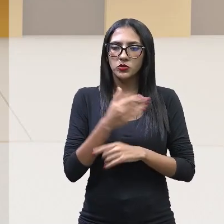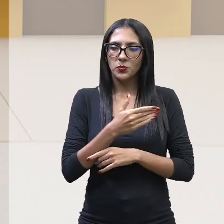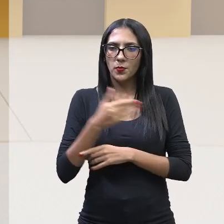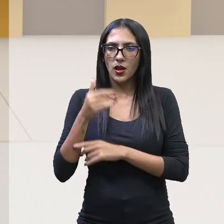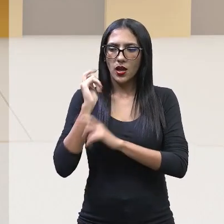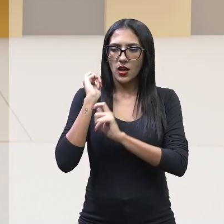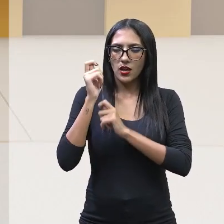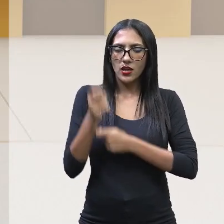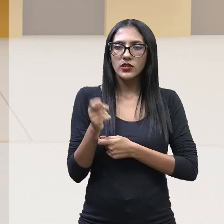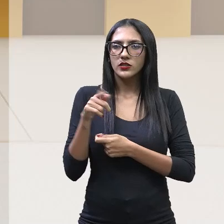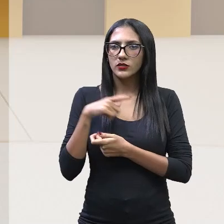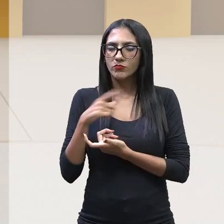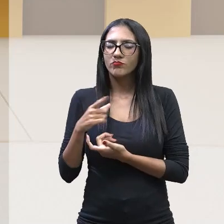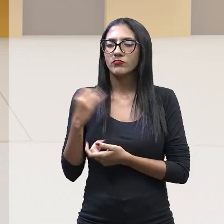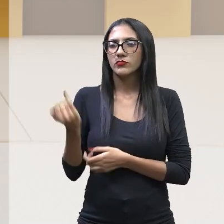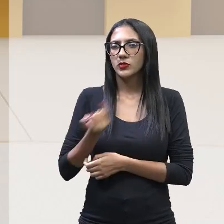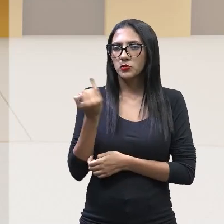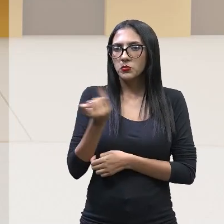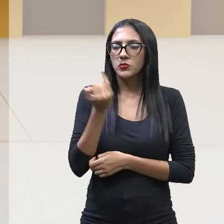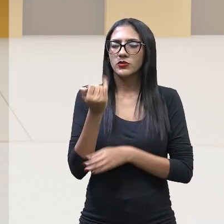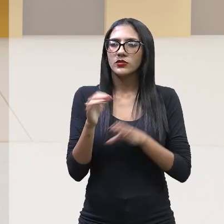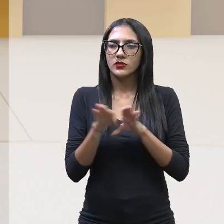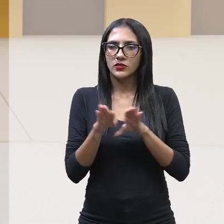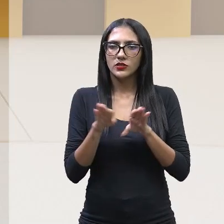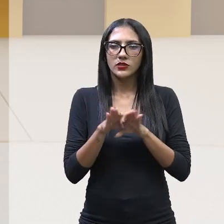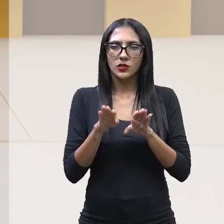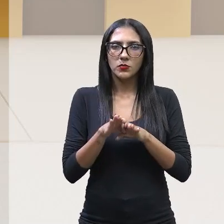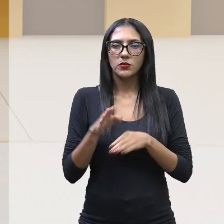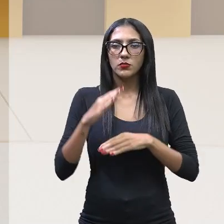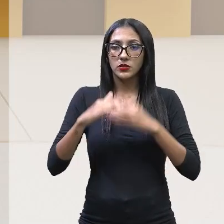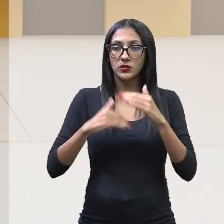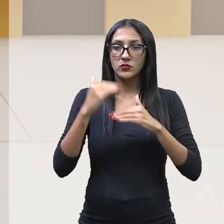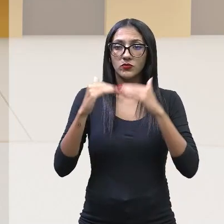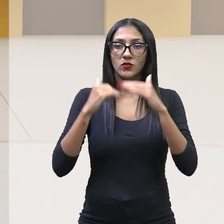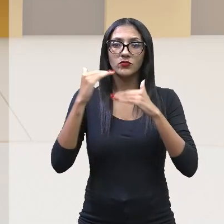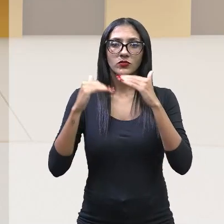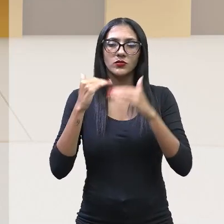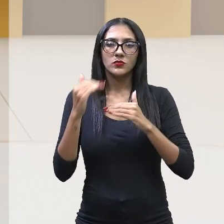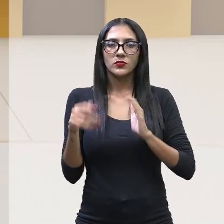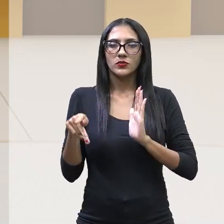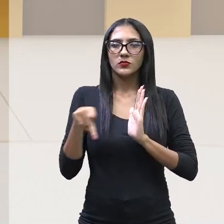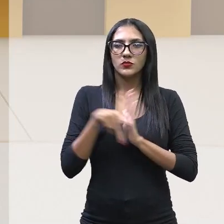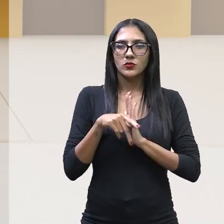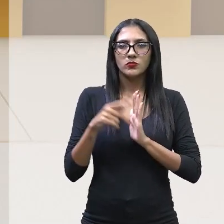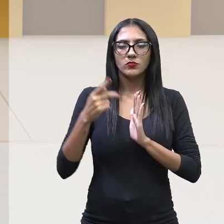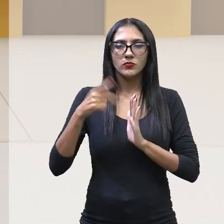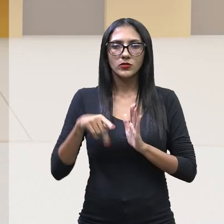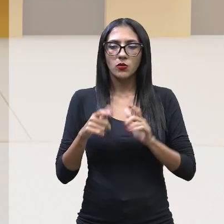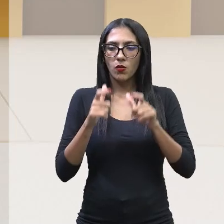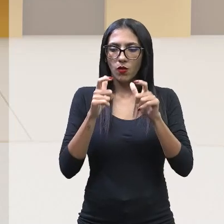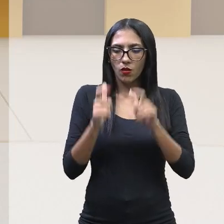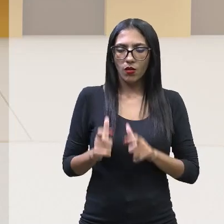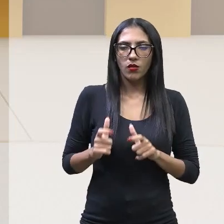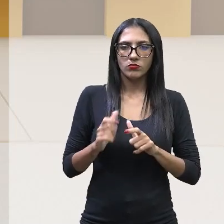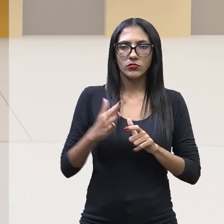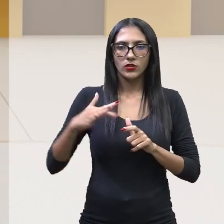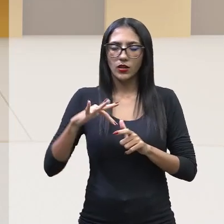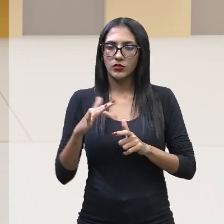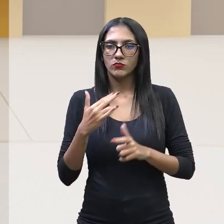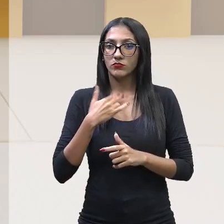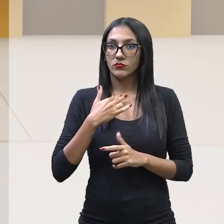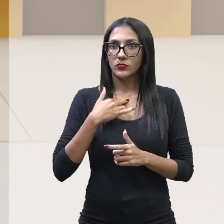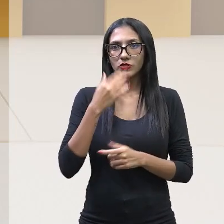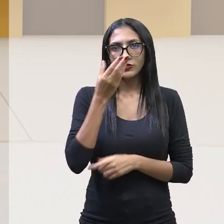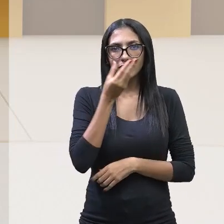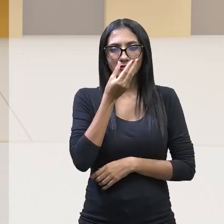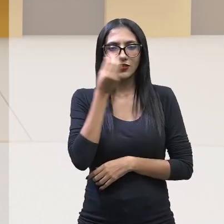ela é de extrema importância para o desenvolvimento da Amazônia e é uma ocupação que não podemos fugir dela,